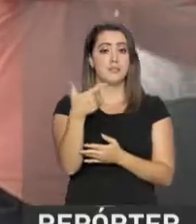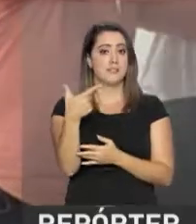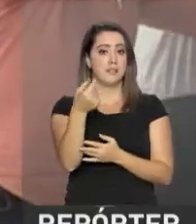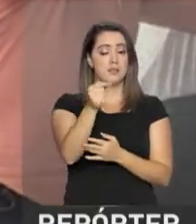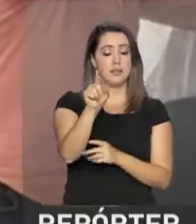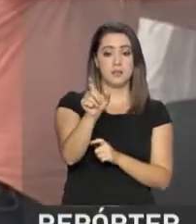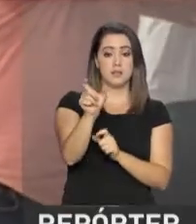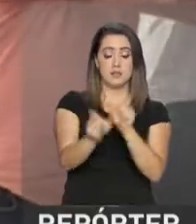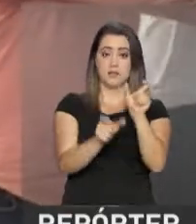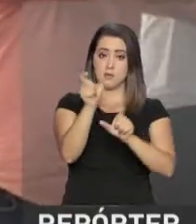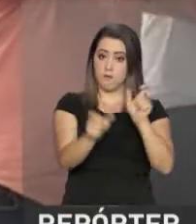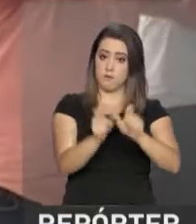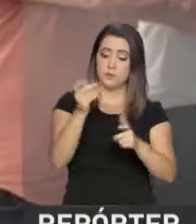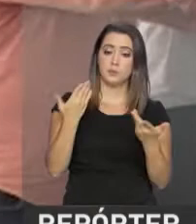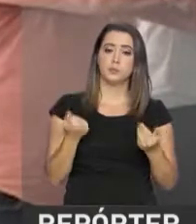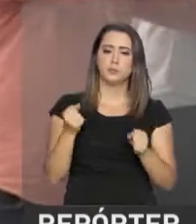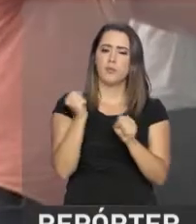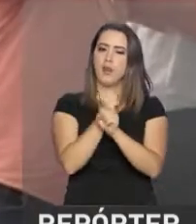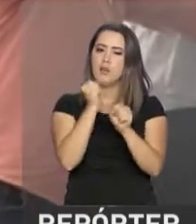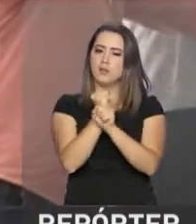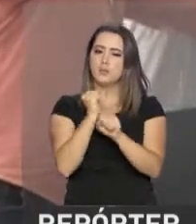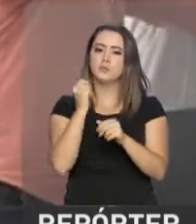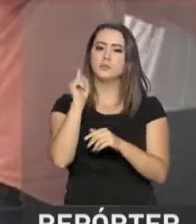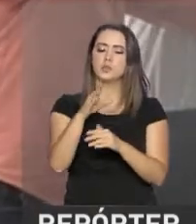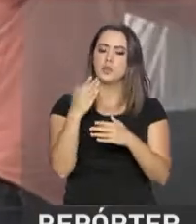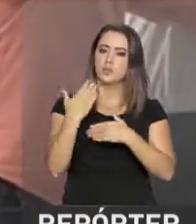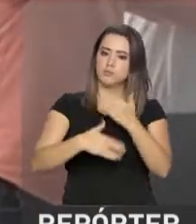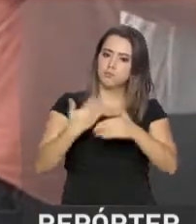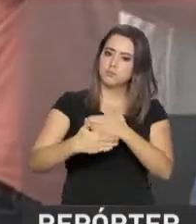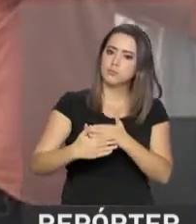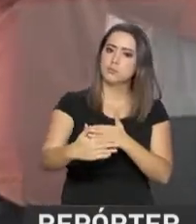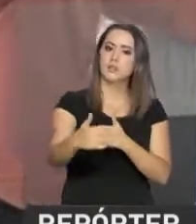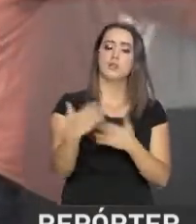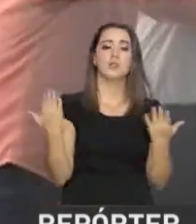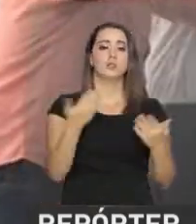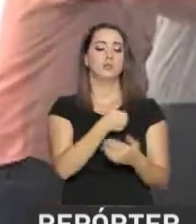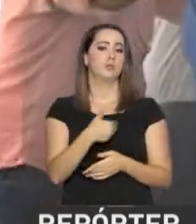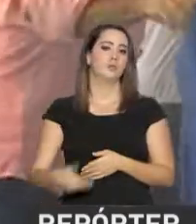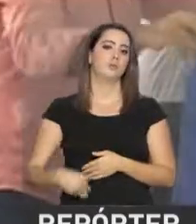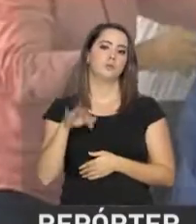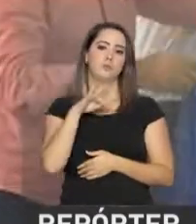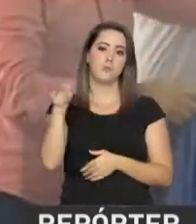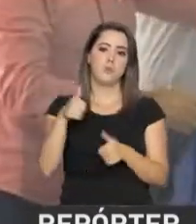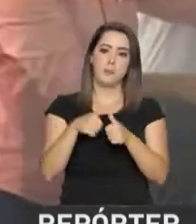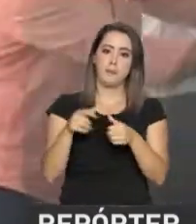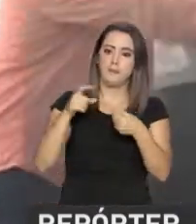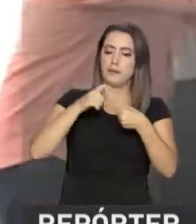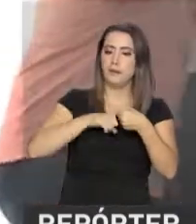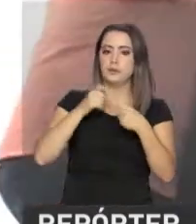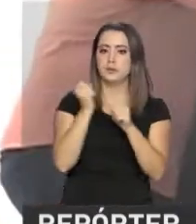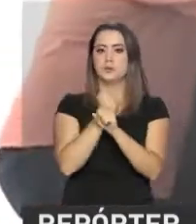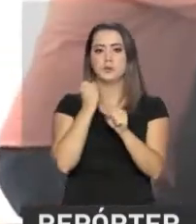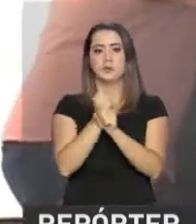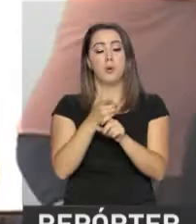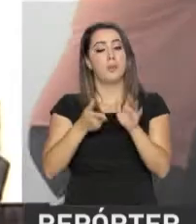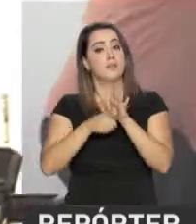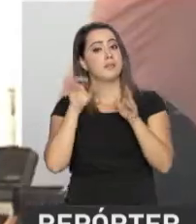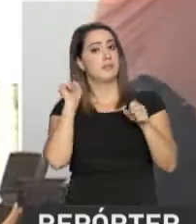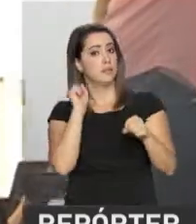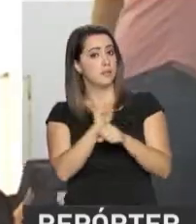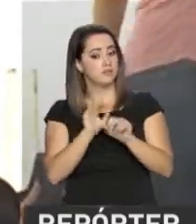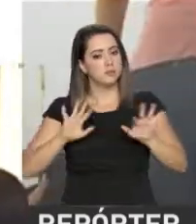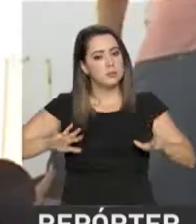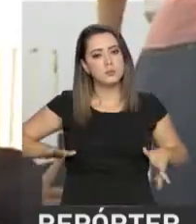pessoas as obras fazem parte do programa agora é avançar do governo federal que está retomando obras paradas e com isso